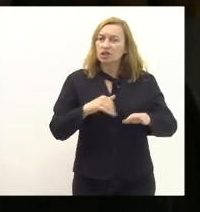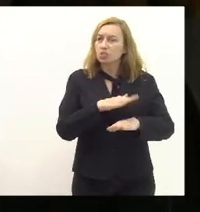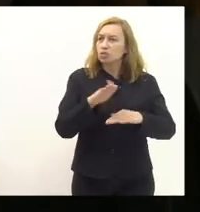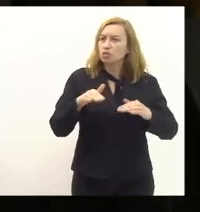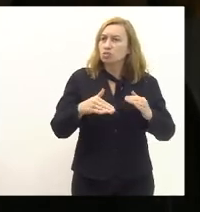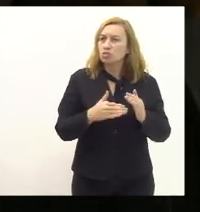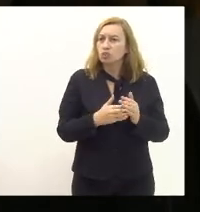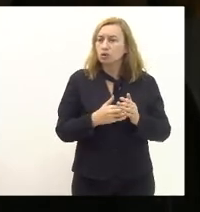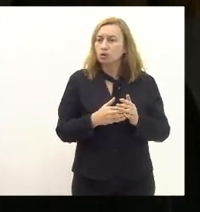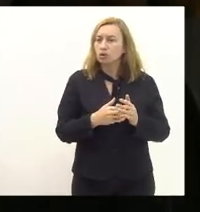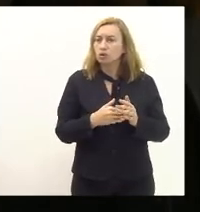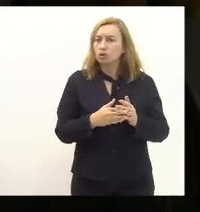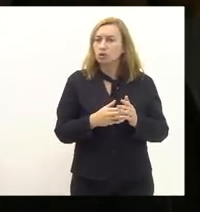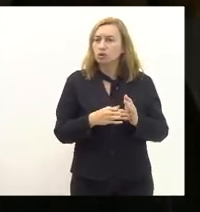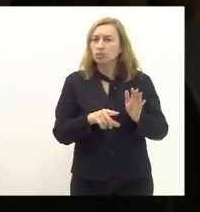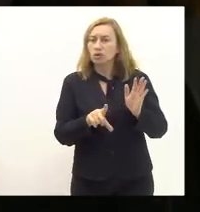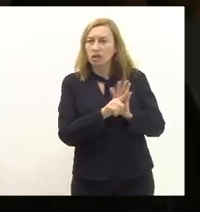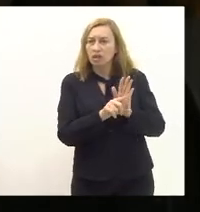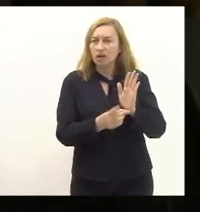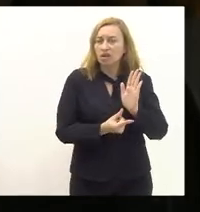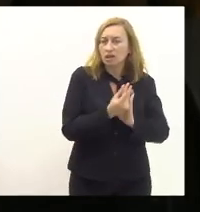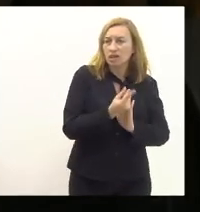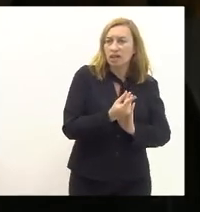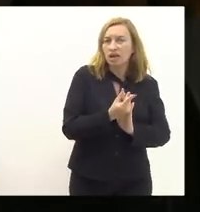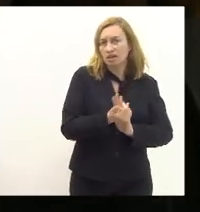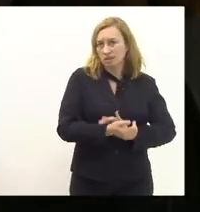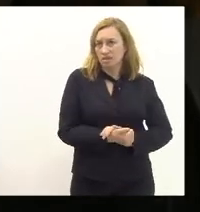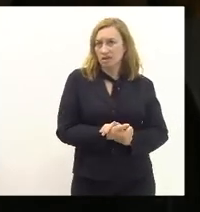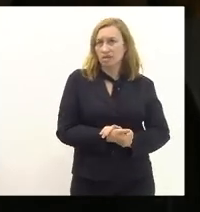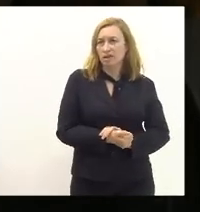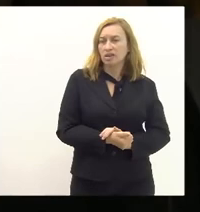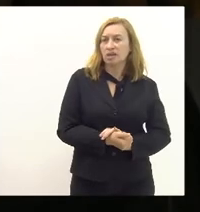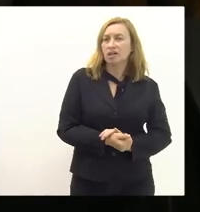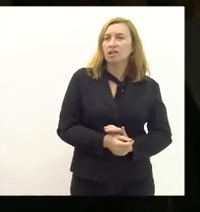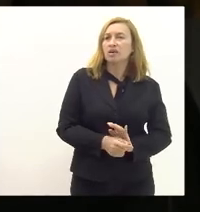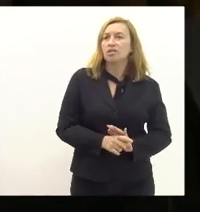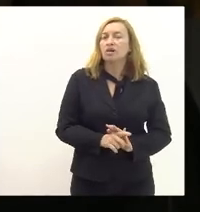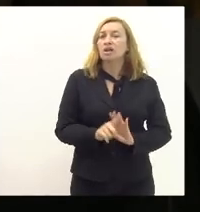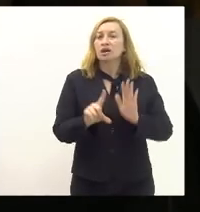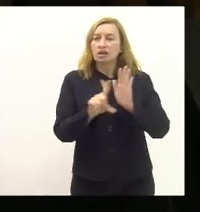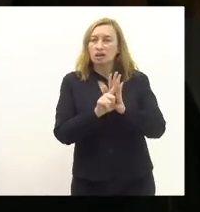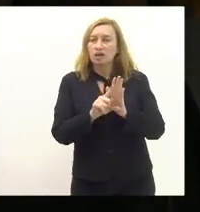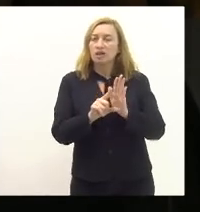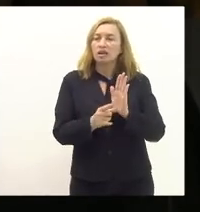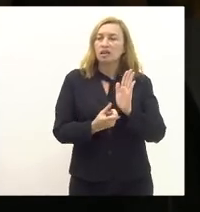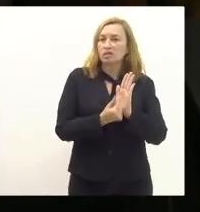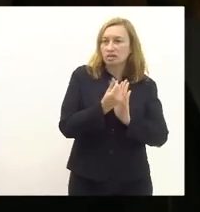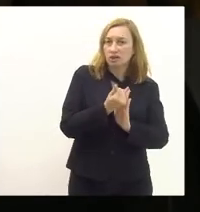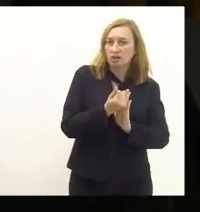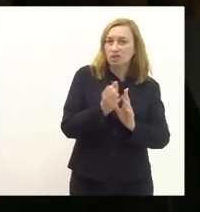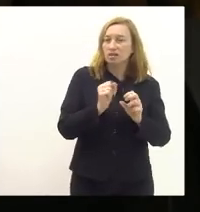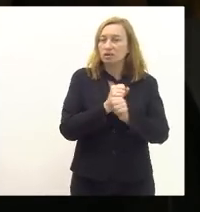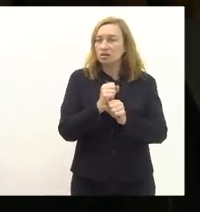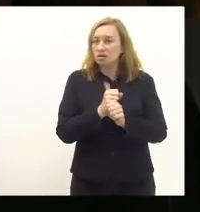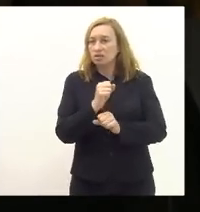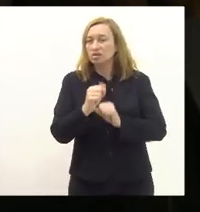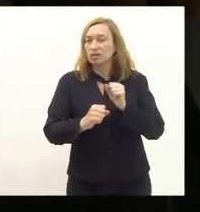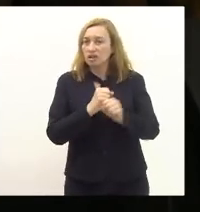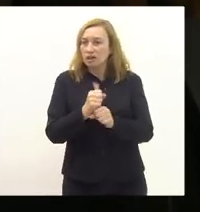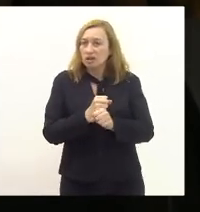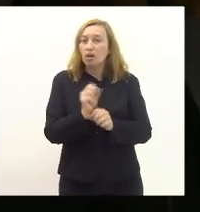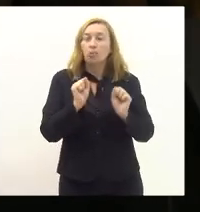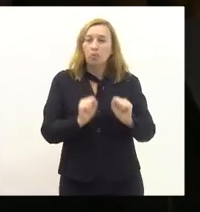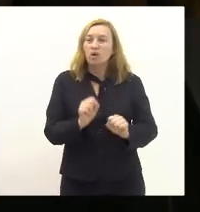peças orçamentárias, como a LDO, a Lei Orçamentária Anual, o Plano Plurianual, possam estar,